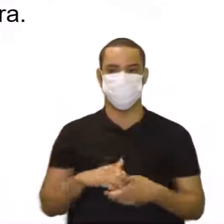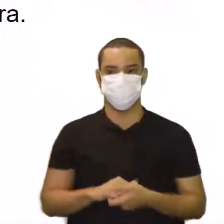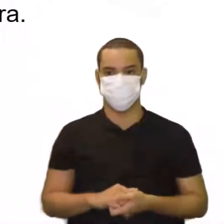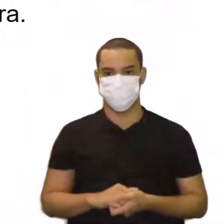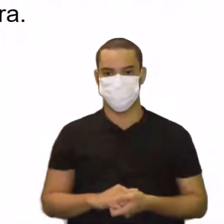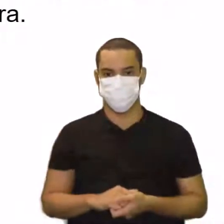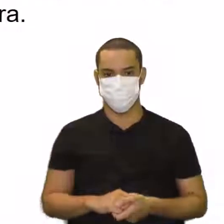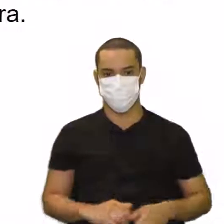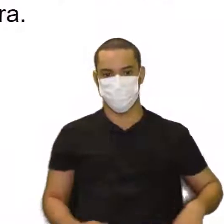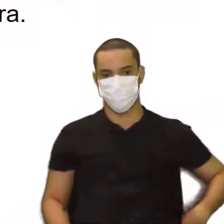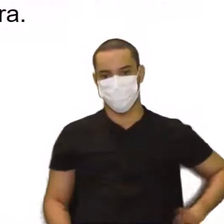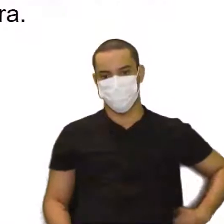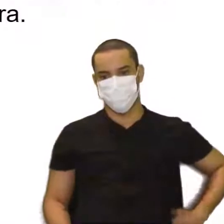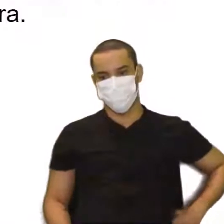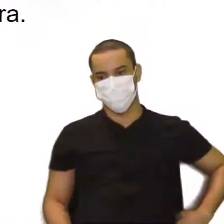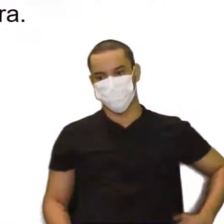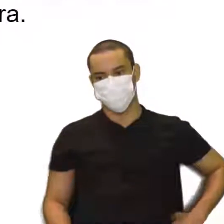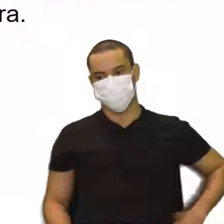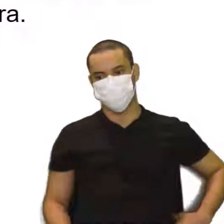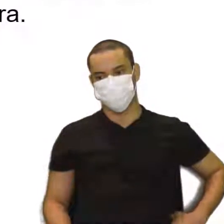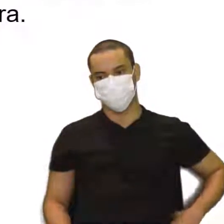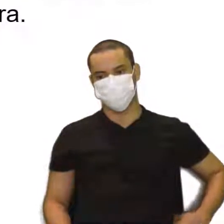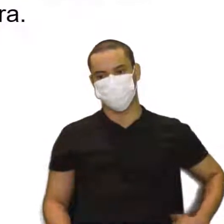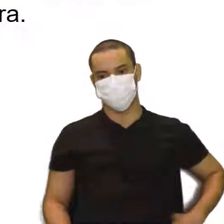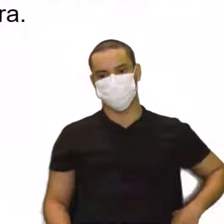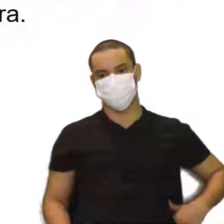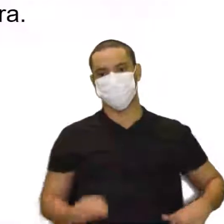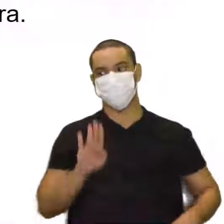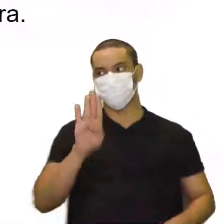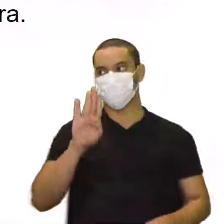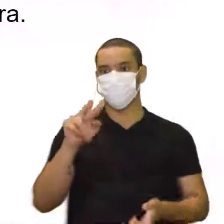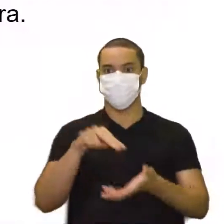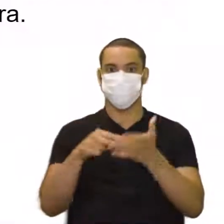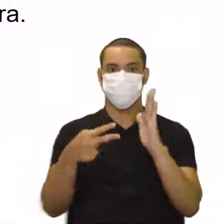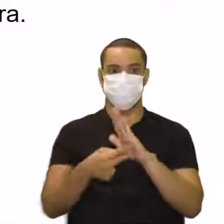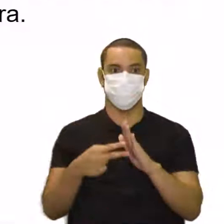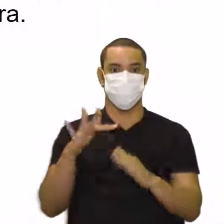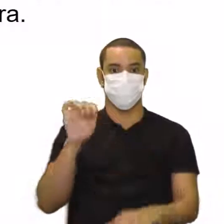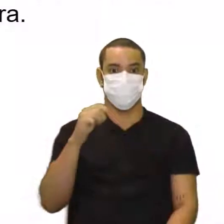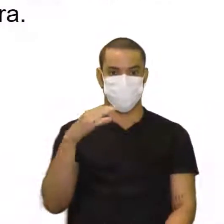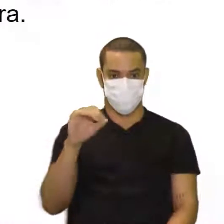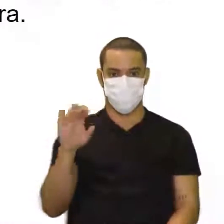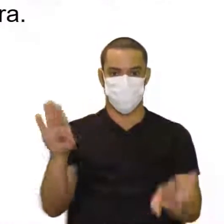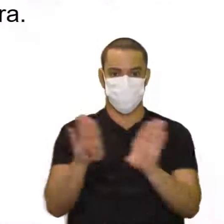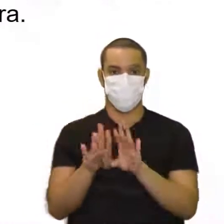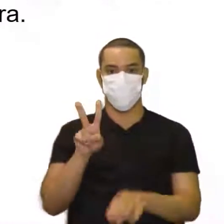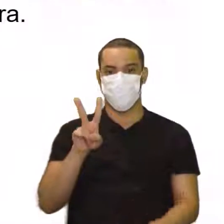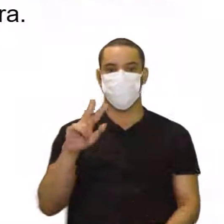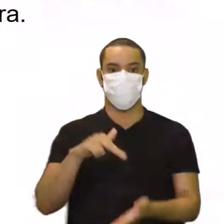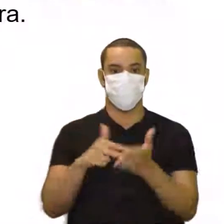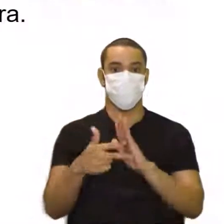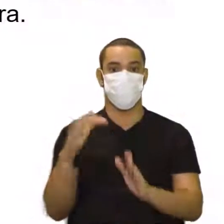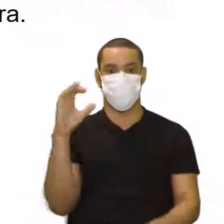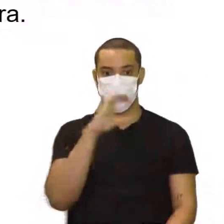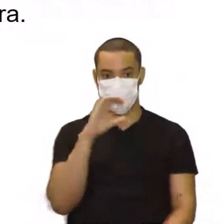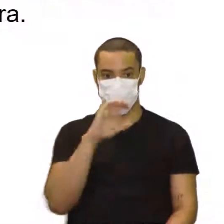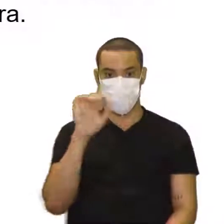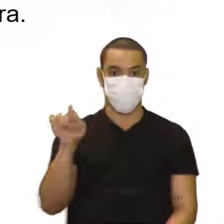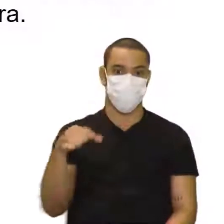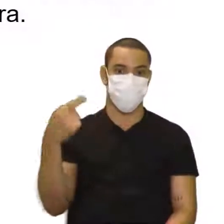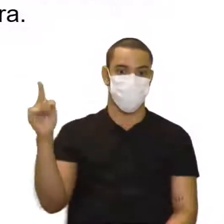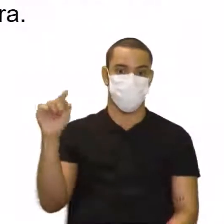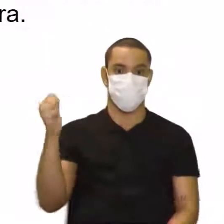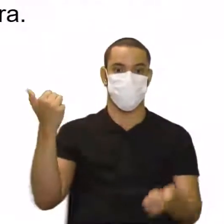poder representar o fluxo do campo, né, o valor do campo, e está aqui a velocidade, ok? E esse cara aqui